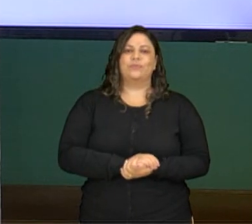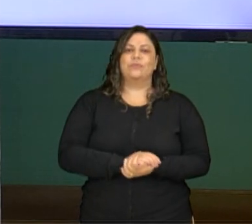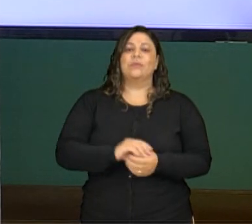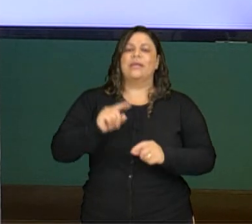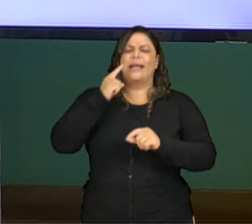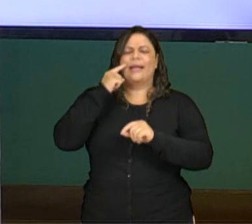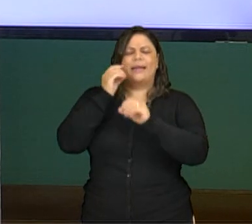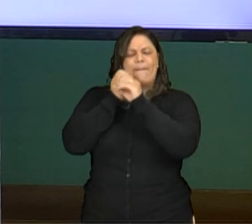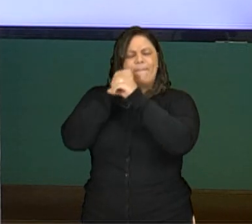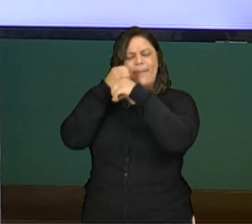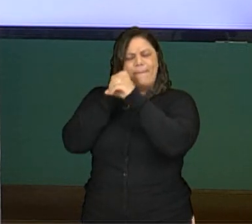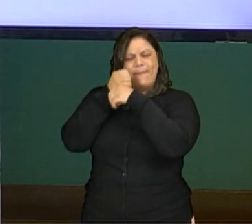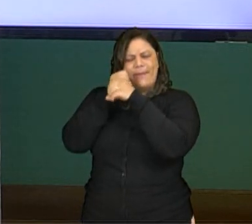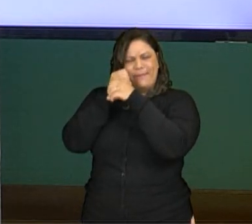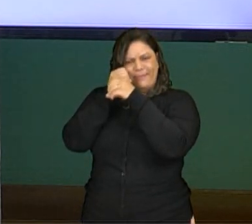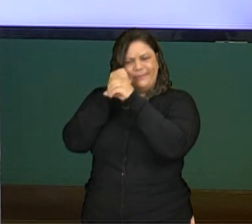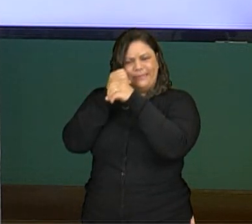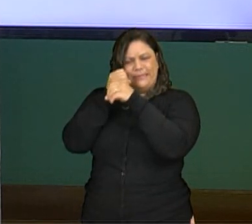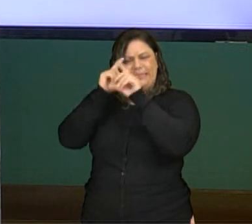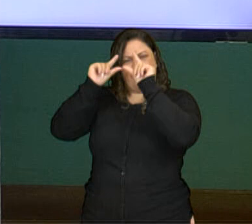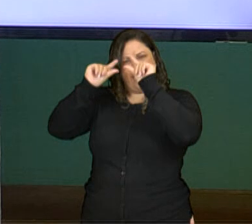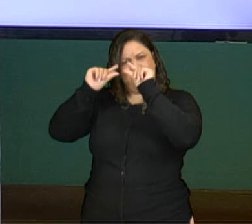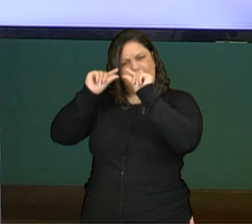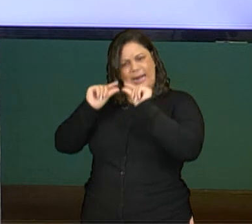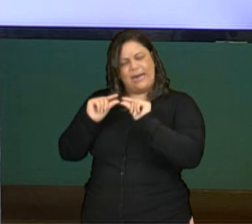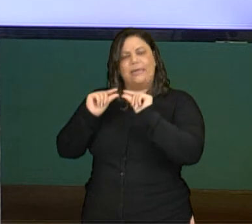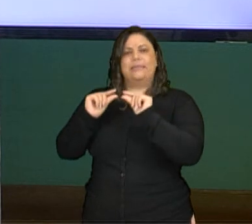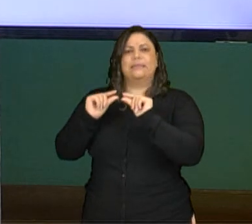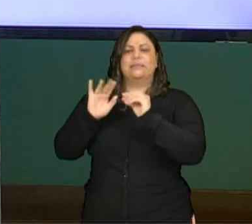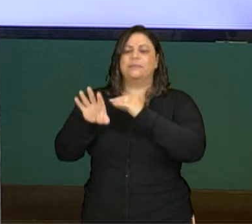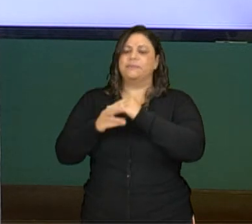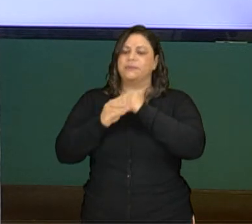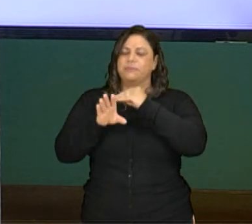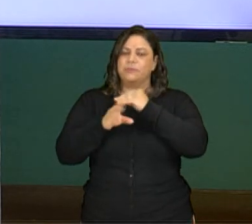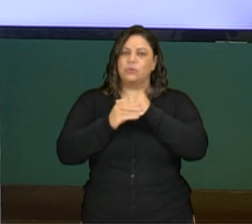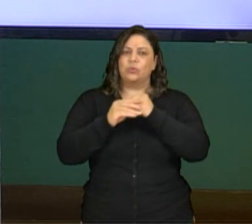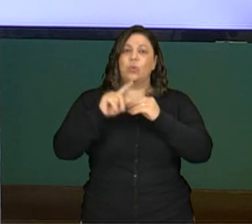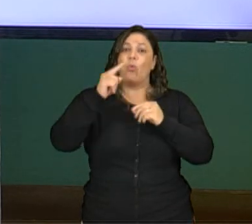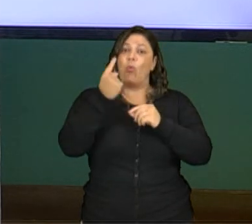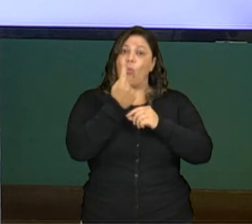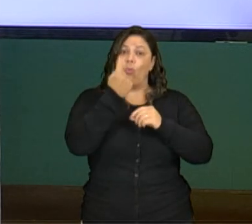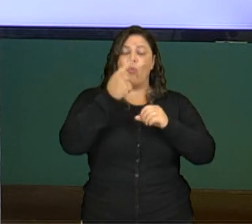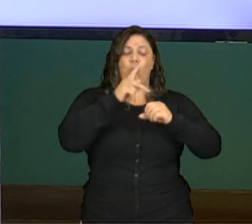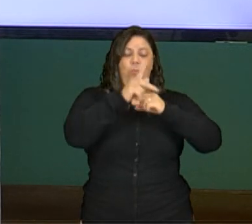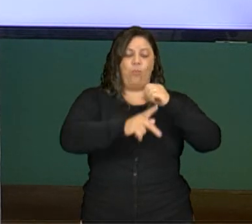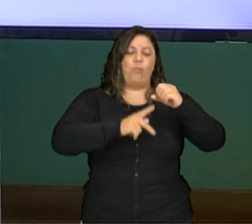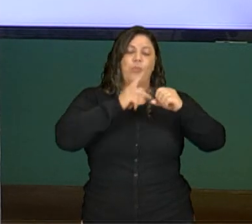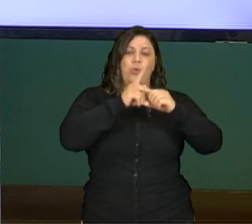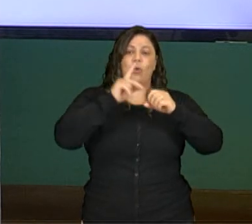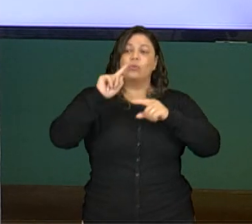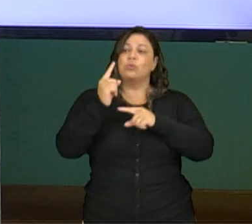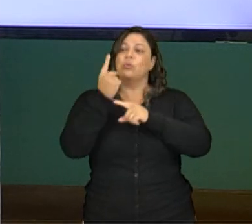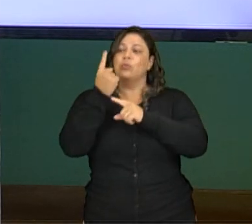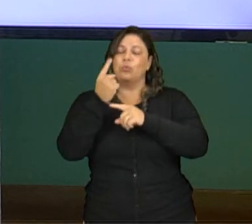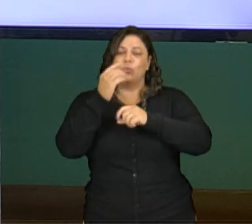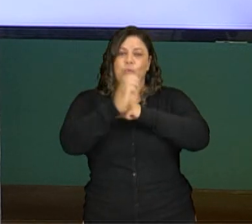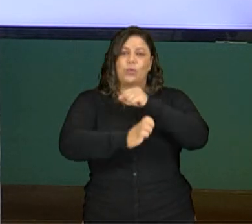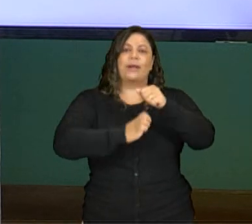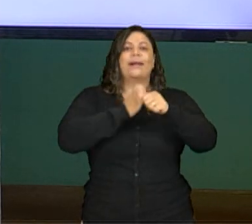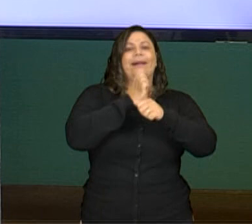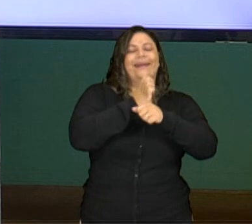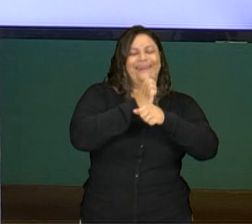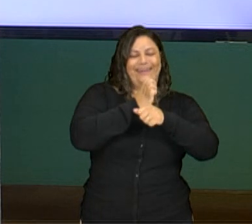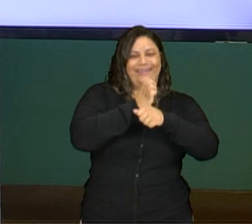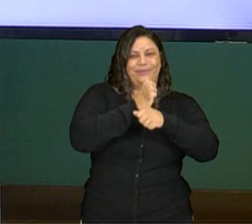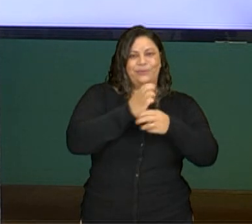na natureza, tá? Em todo o universo, constituído de apenas um próton e um elétron. Logo, se ele tem apenas um próton e um